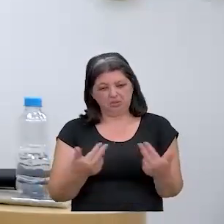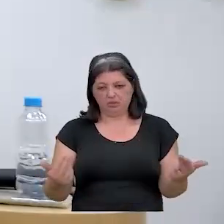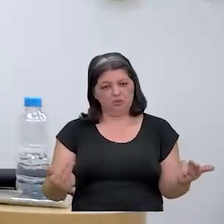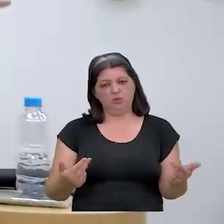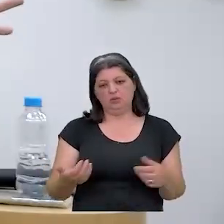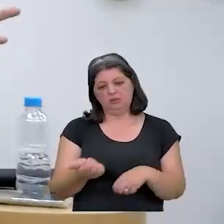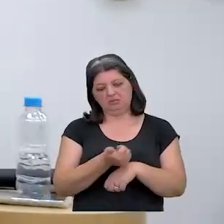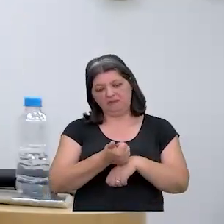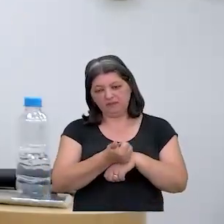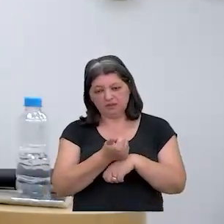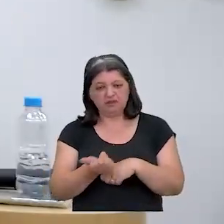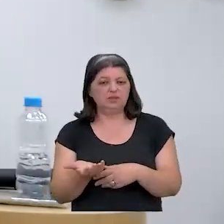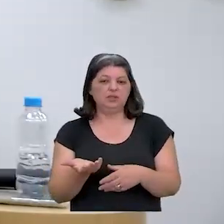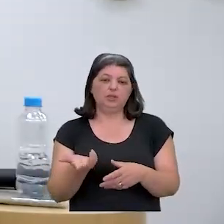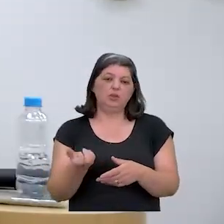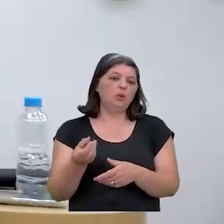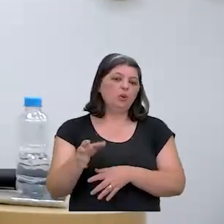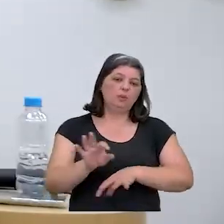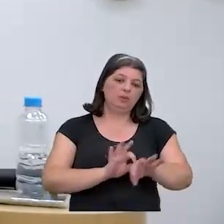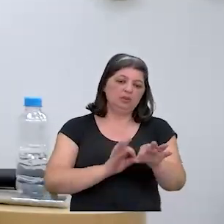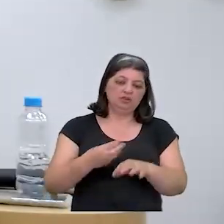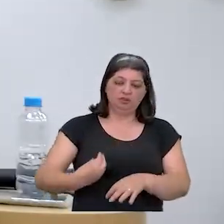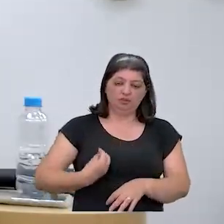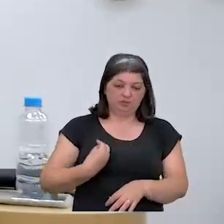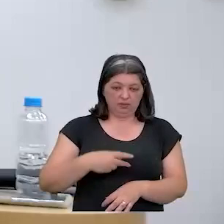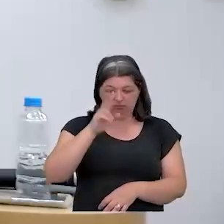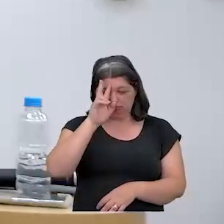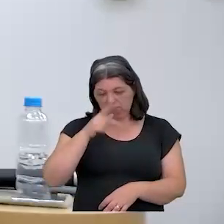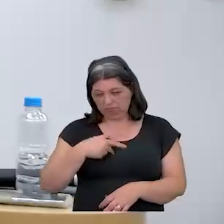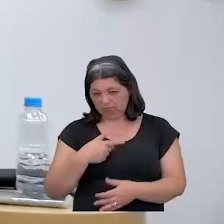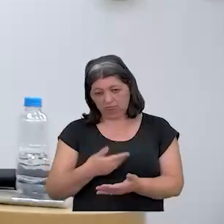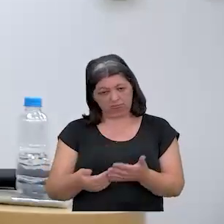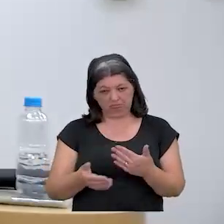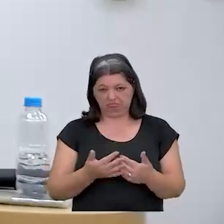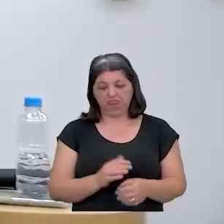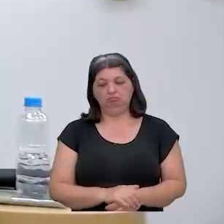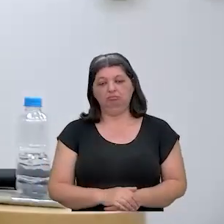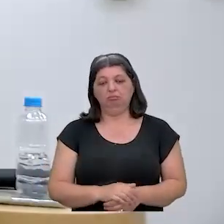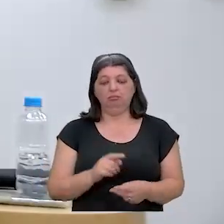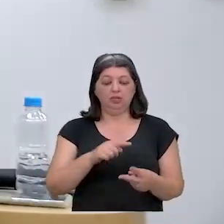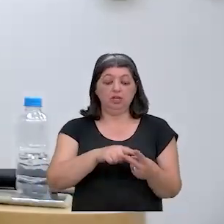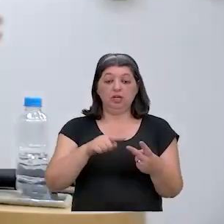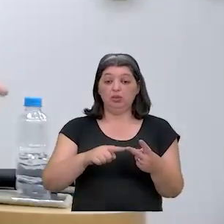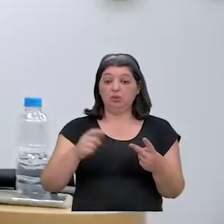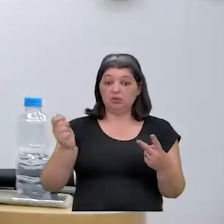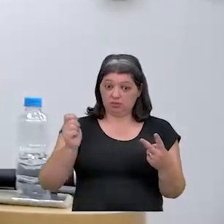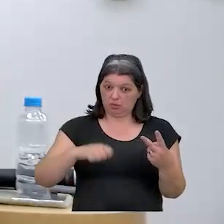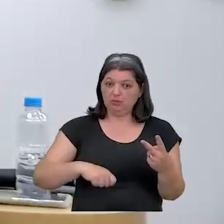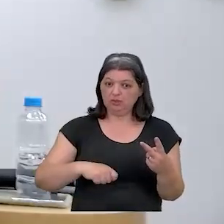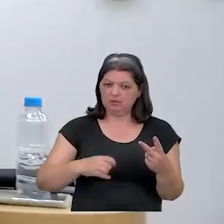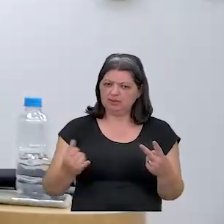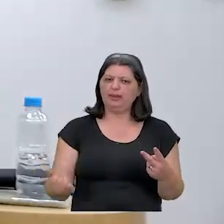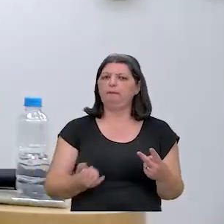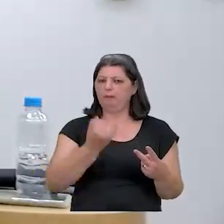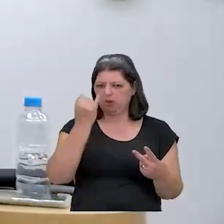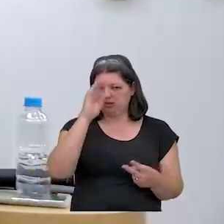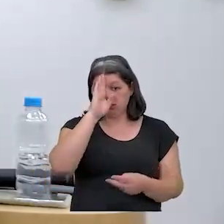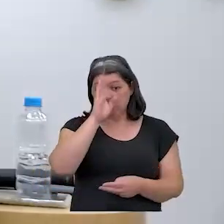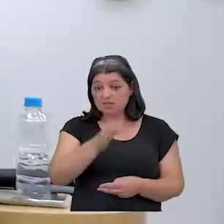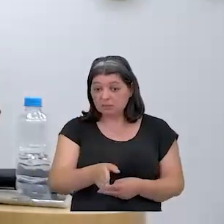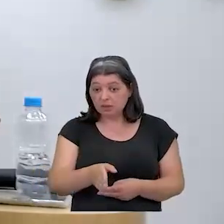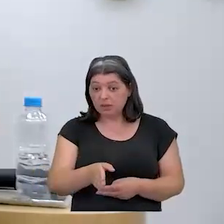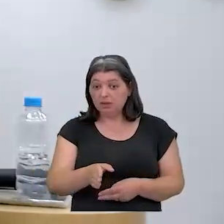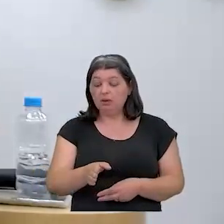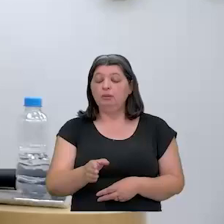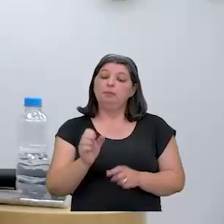seguir, qualquer seja seu projeto de vida, são duas competências que são essenciais. Uhum. Pode acontecer